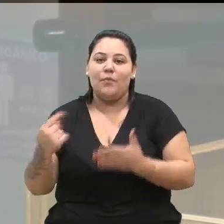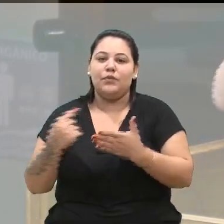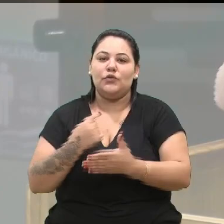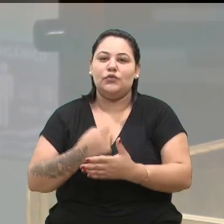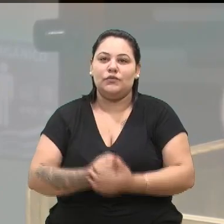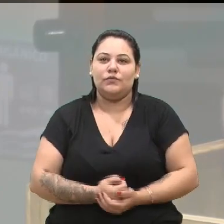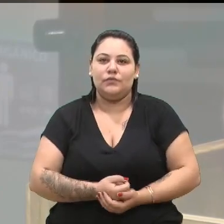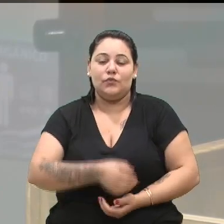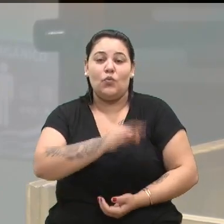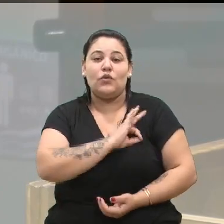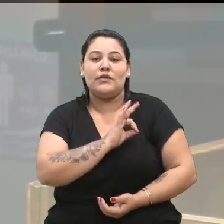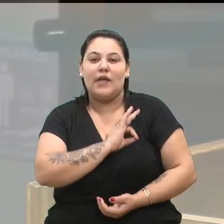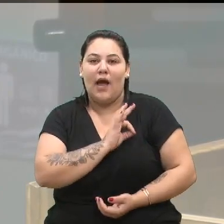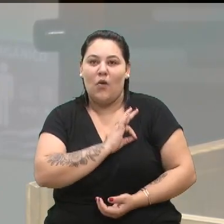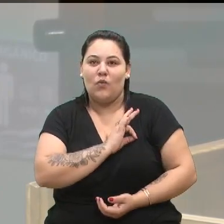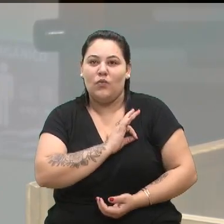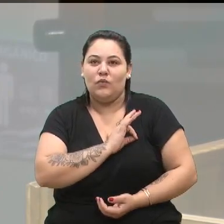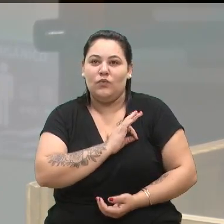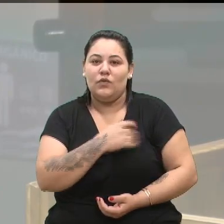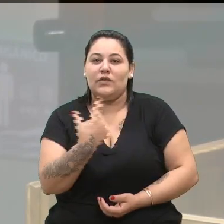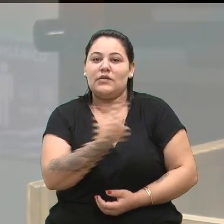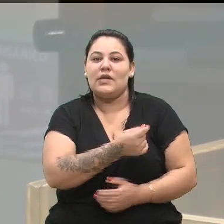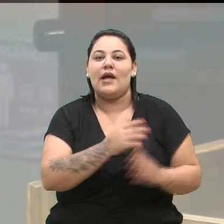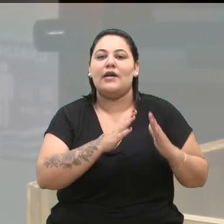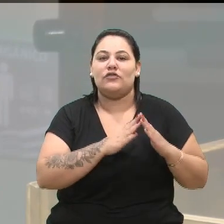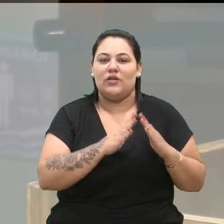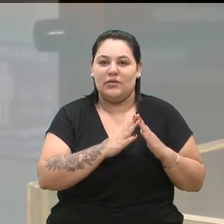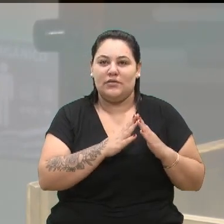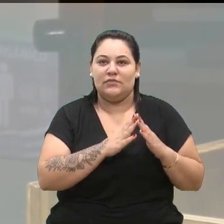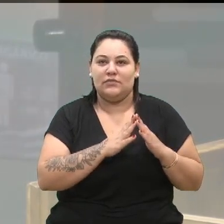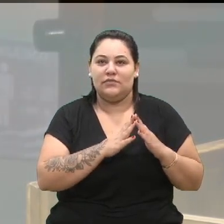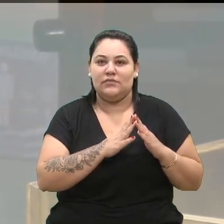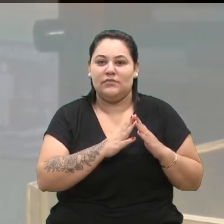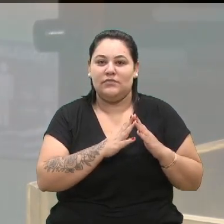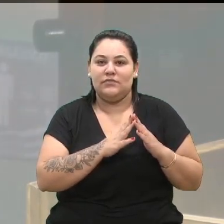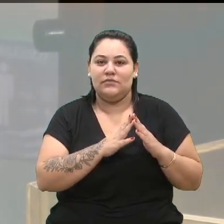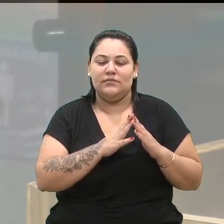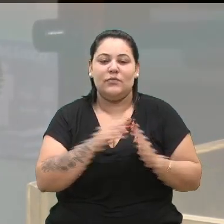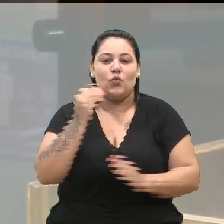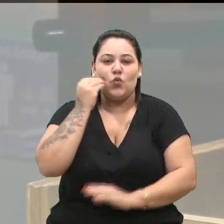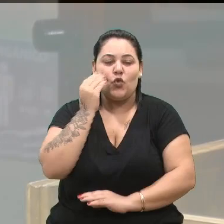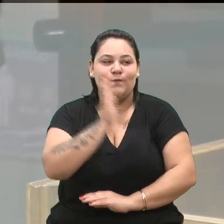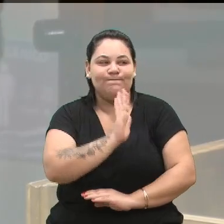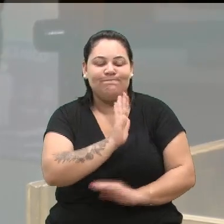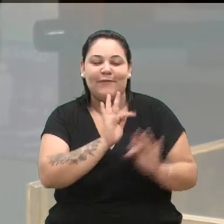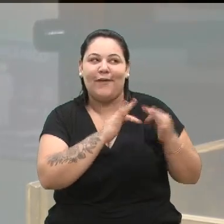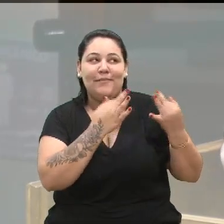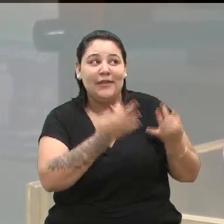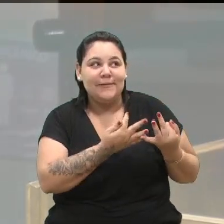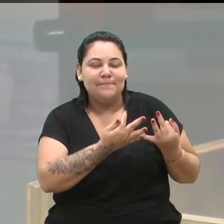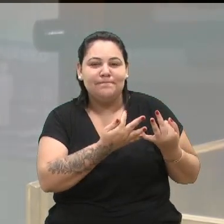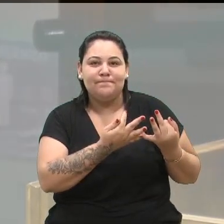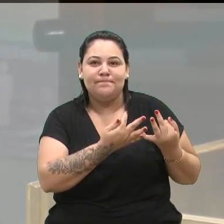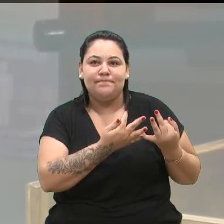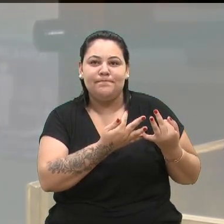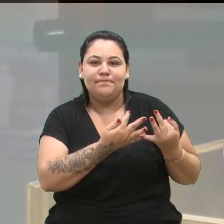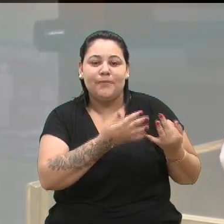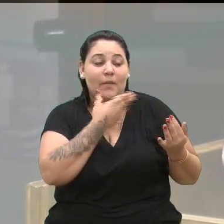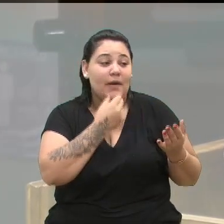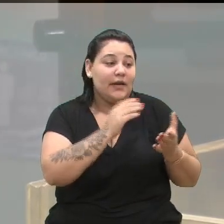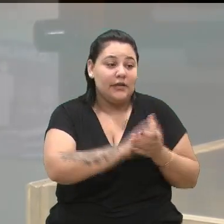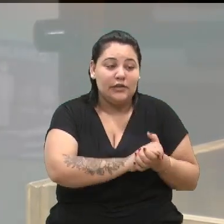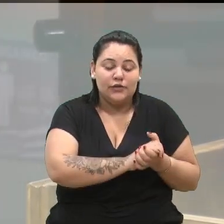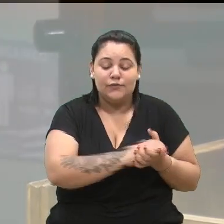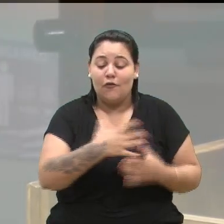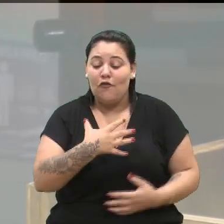policiais diuturnamente saem de casa, dão um beijo na sua esposa, no seu marido, nos